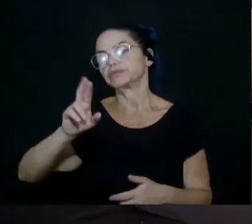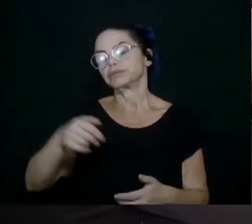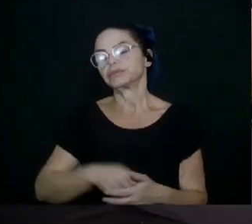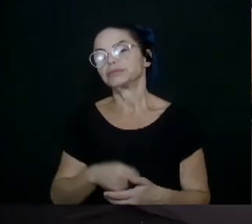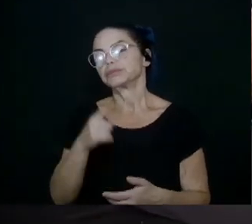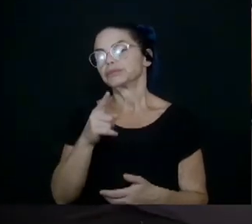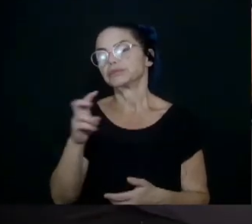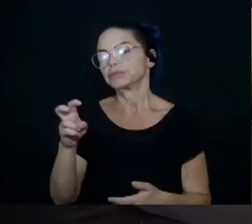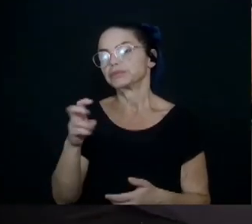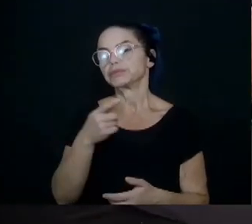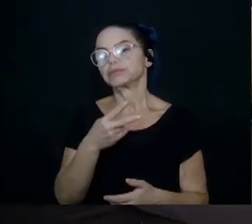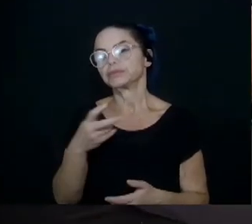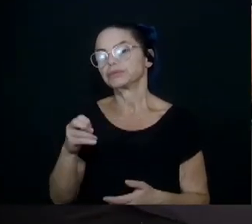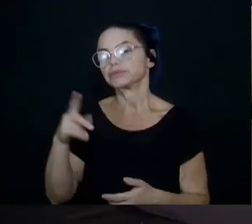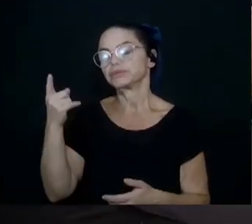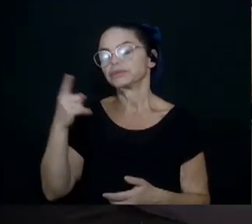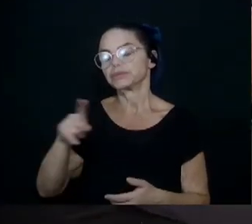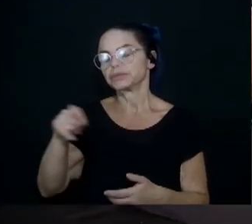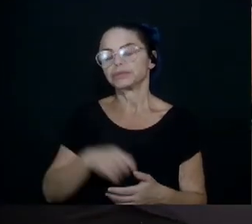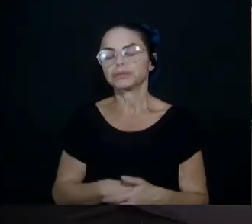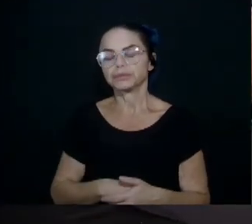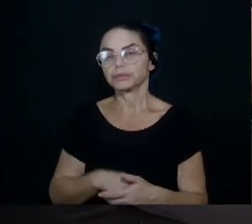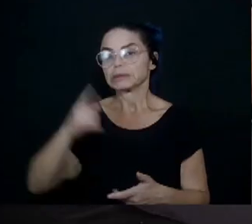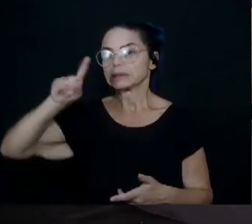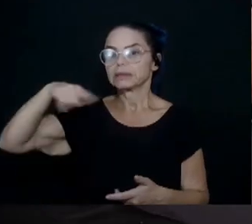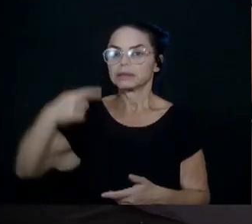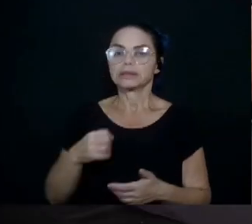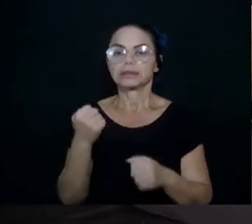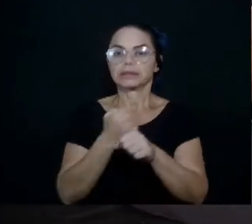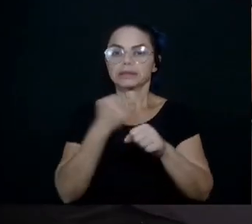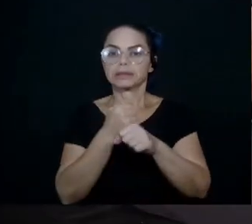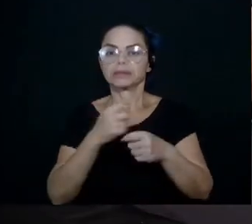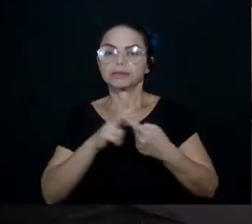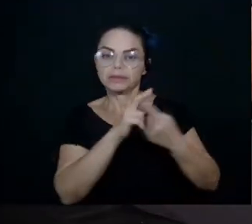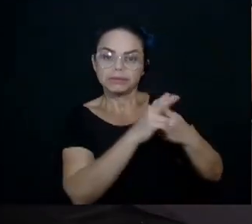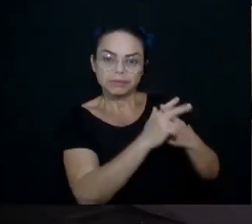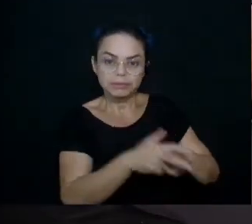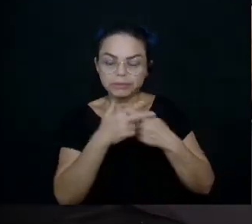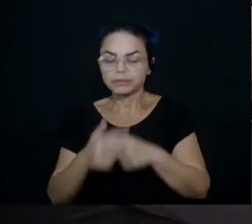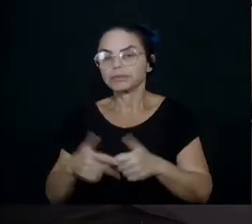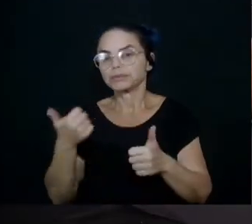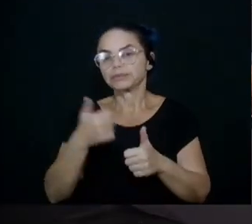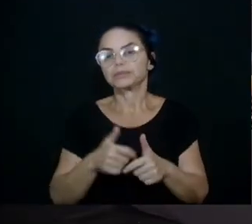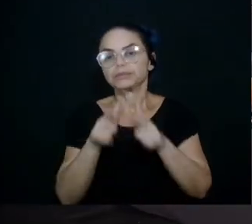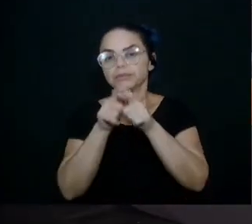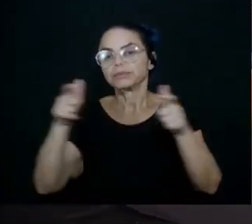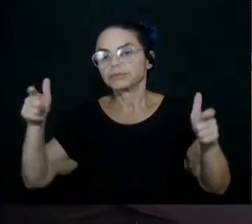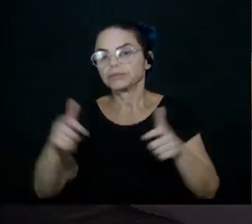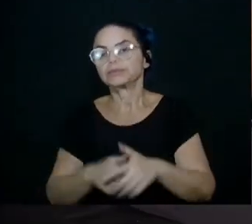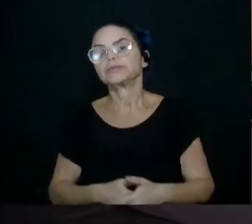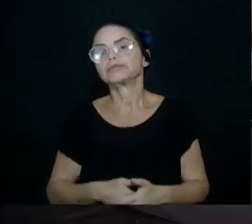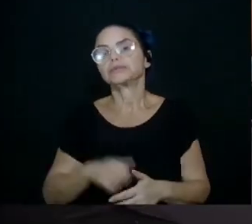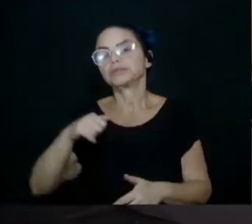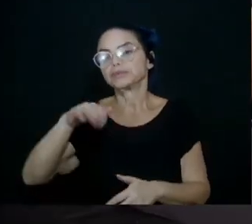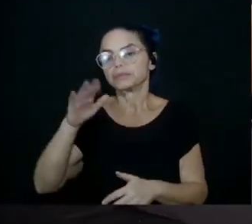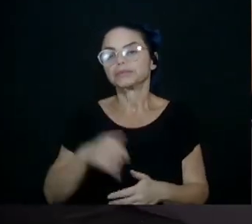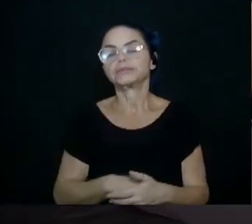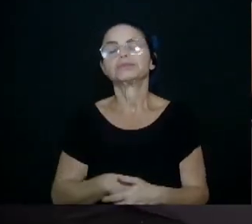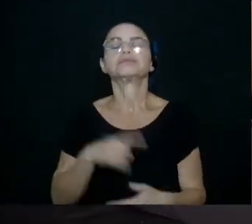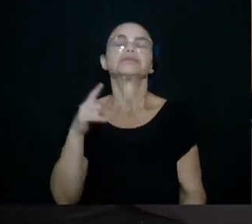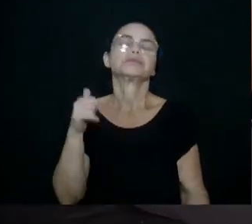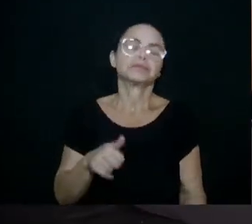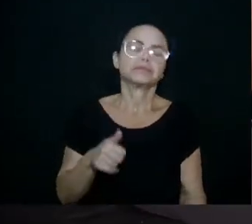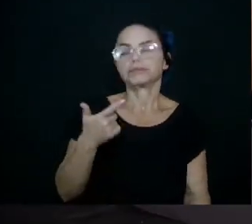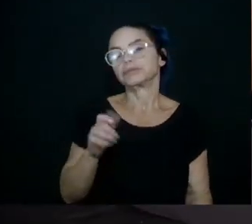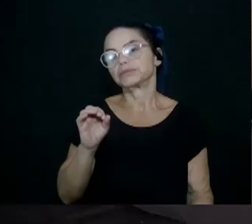E depois a reforma, você tem uma ideia? Quando a gente fez a primeira expansão, eu investi mais uns 7 a 10 mil